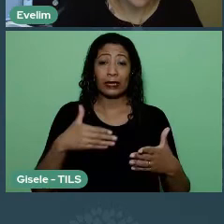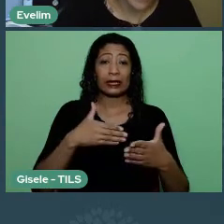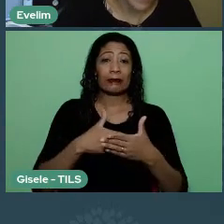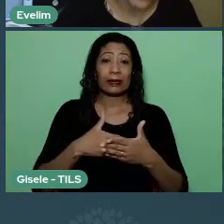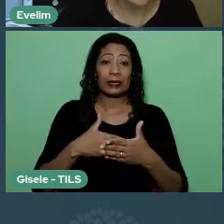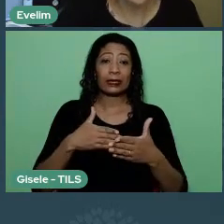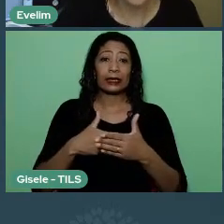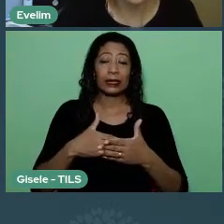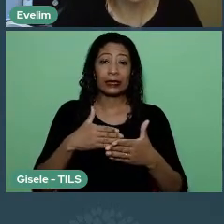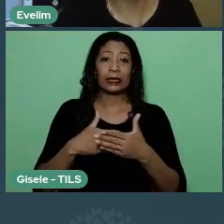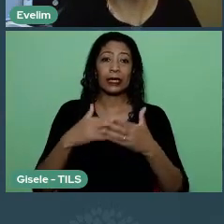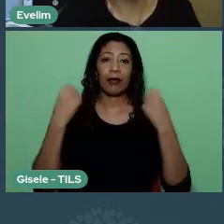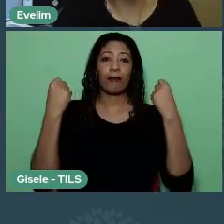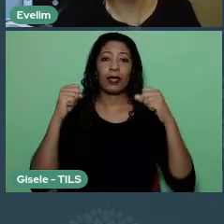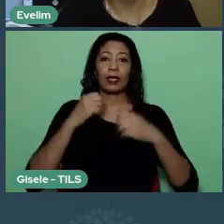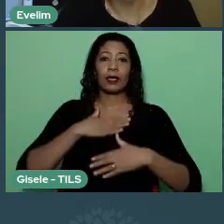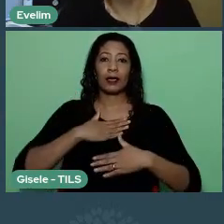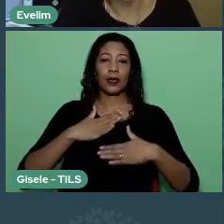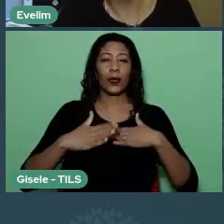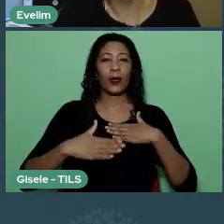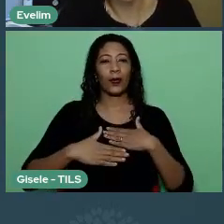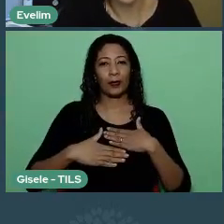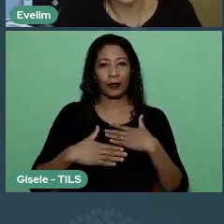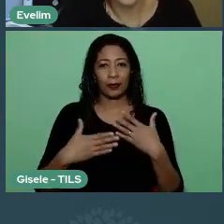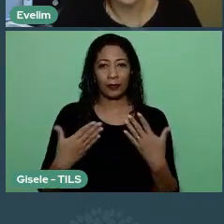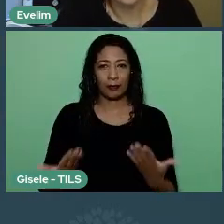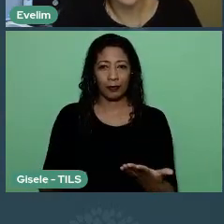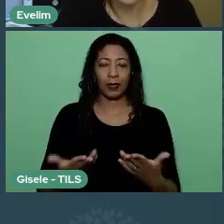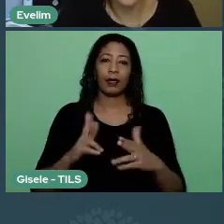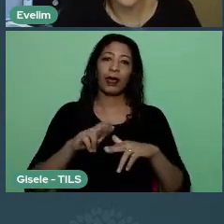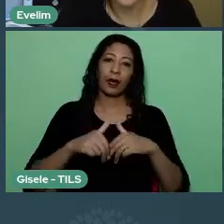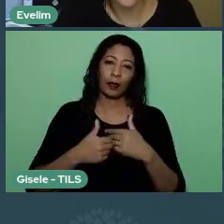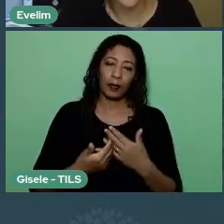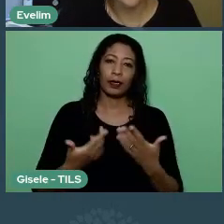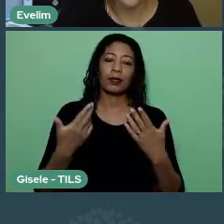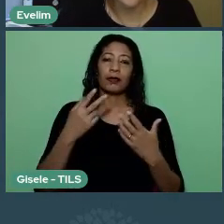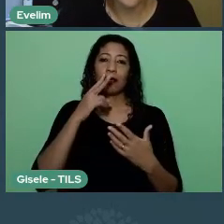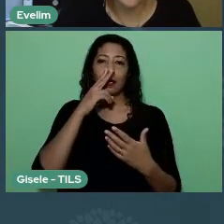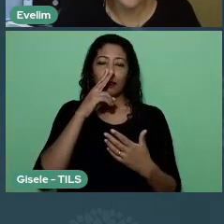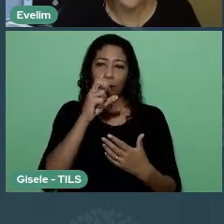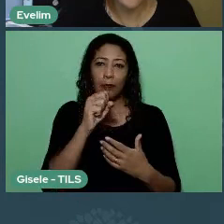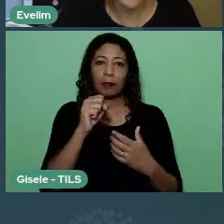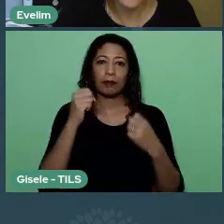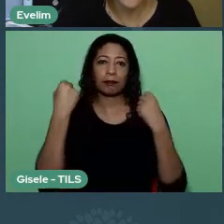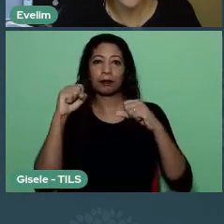questão física desses pacientes e, com isso, a sua capacidade física e funcional.